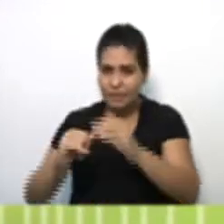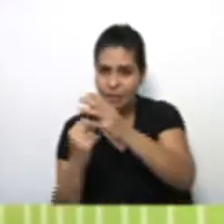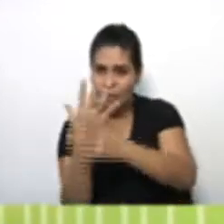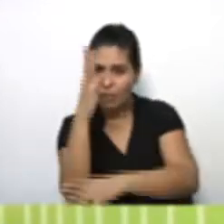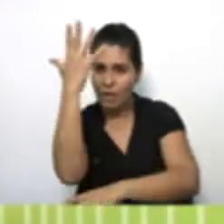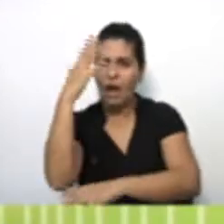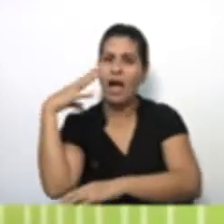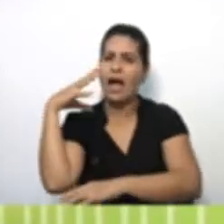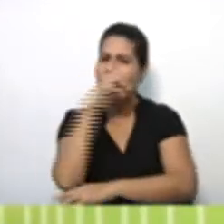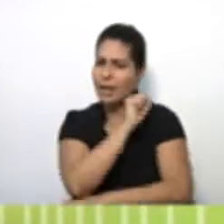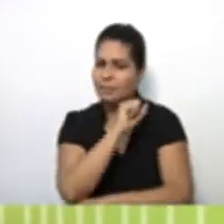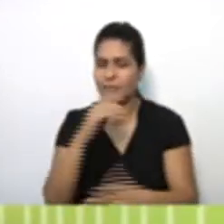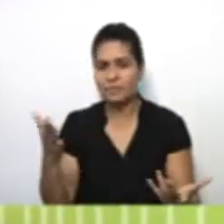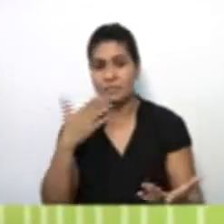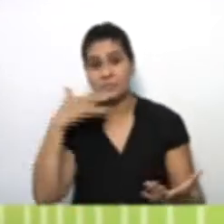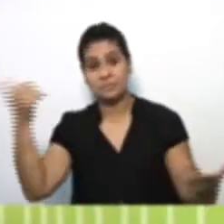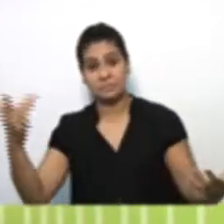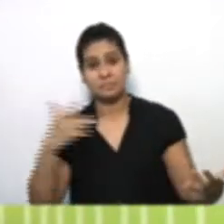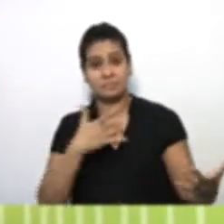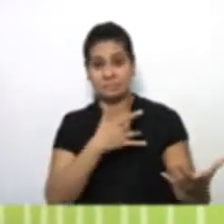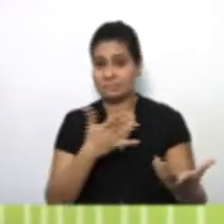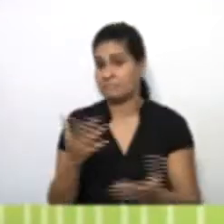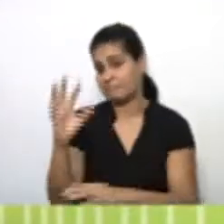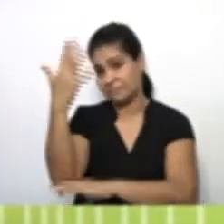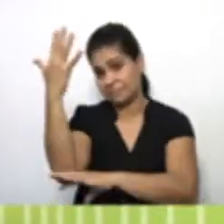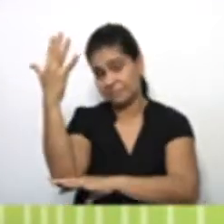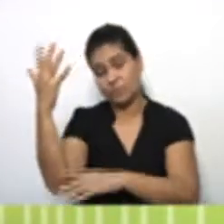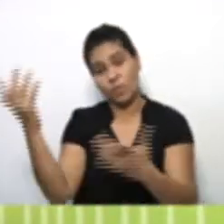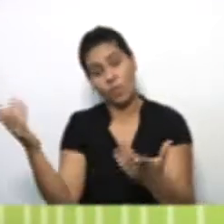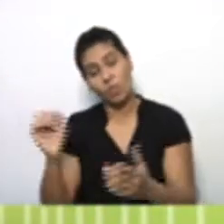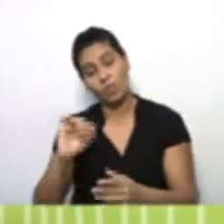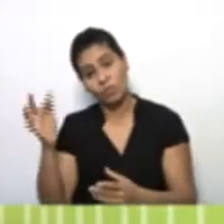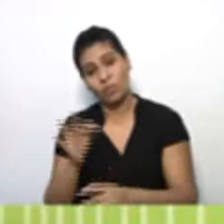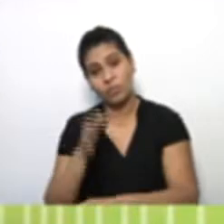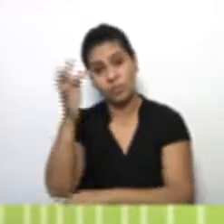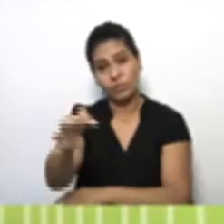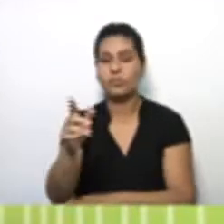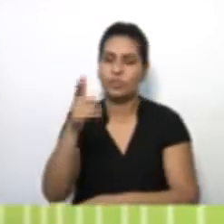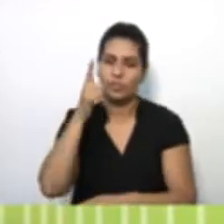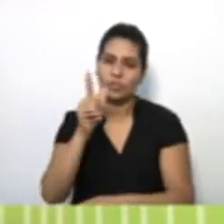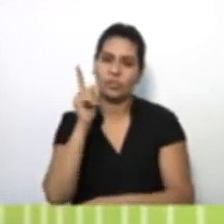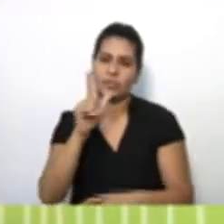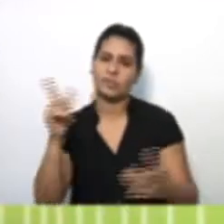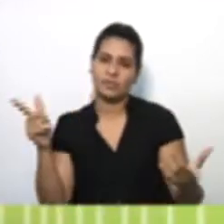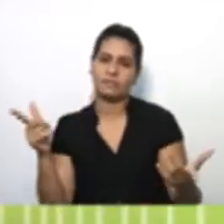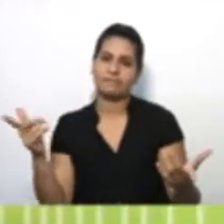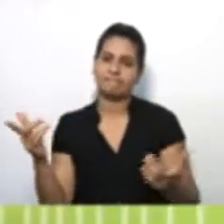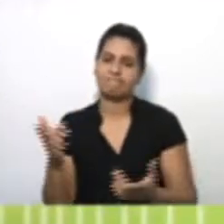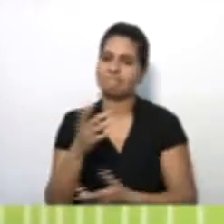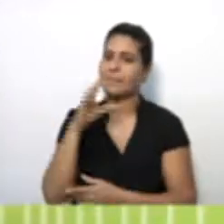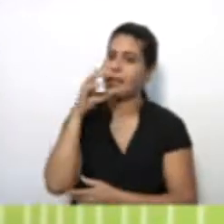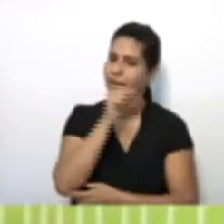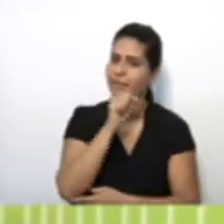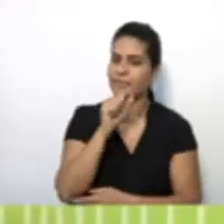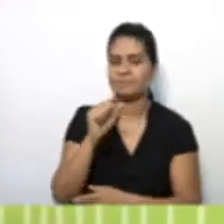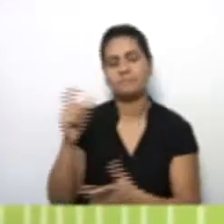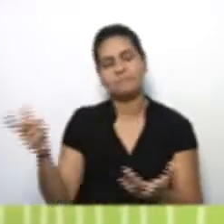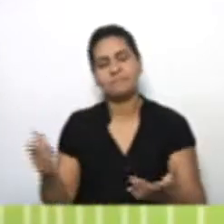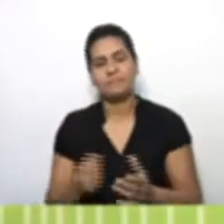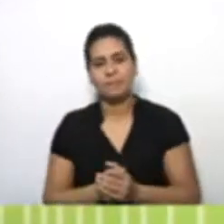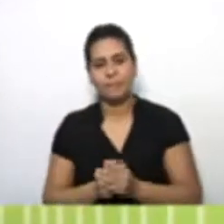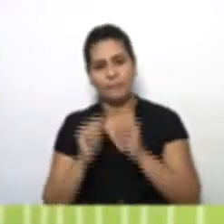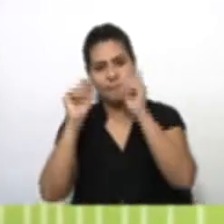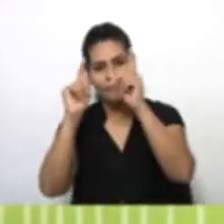poder melhorar o seu fruto e o seu plantio. E é lógico, lá na frente, numa safra, você vai colher tudo aquilo que você plantou.